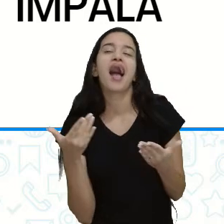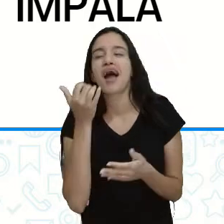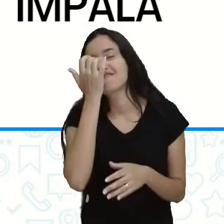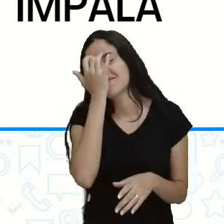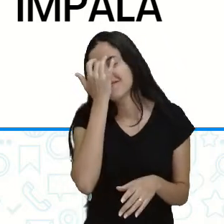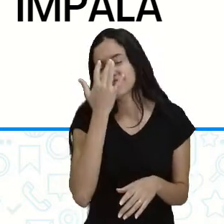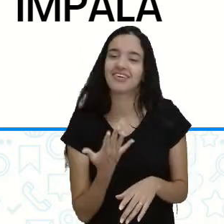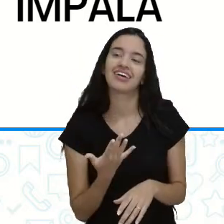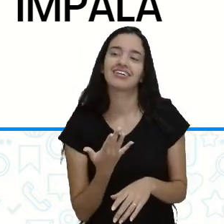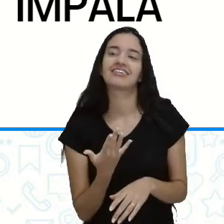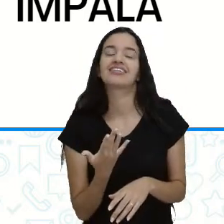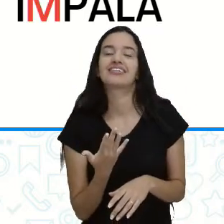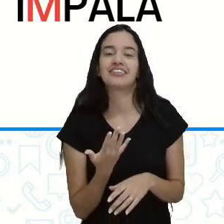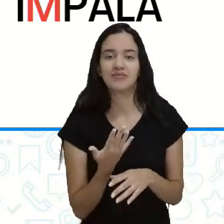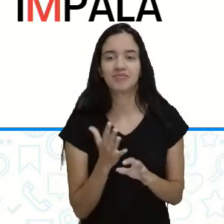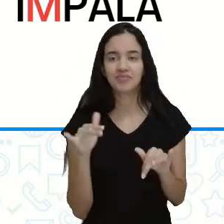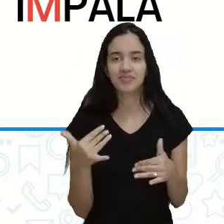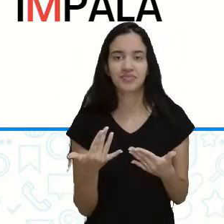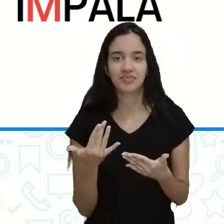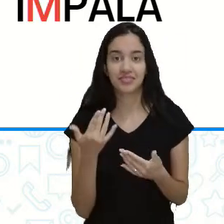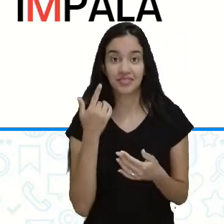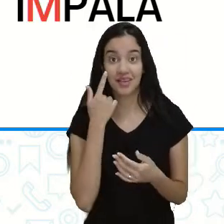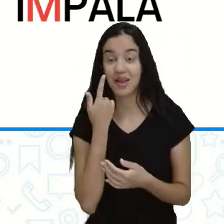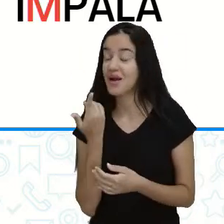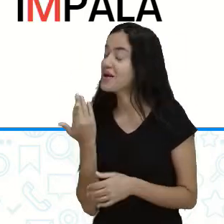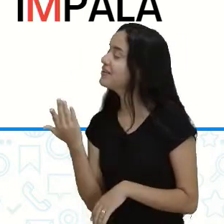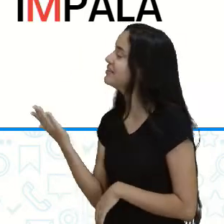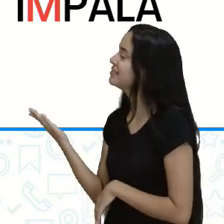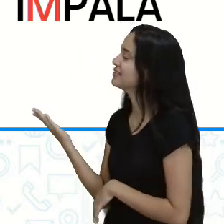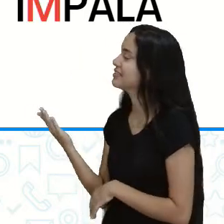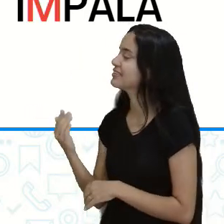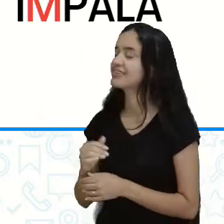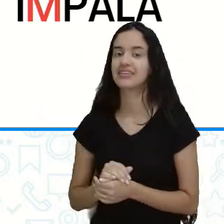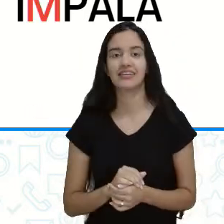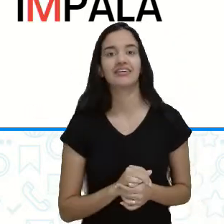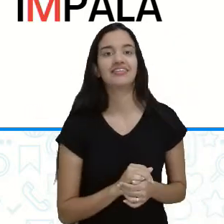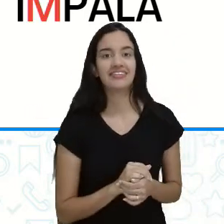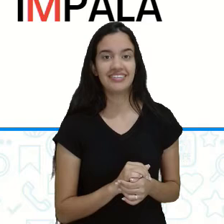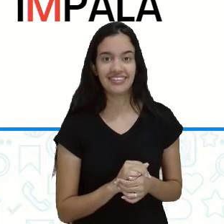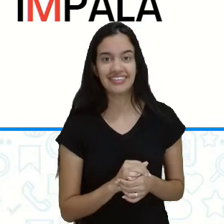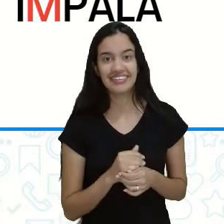Não ficou fácil? Assim vai ficar mais fácil ainda, ó.